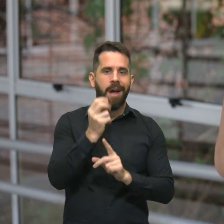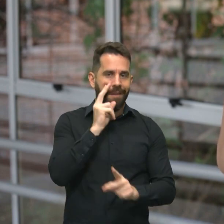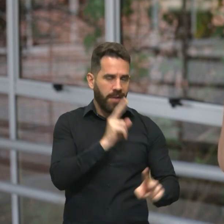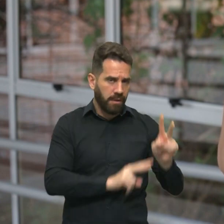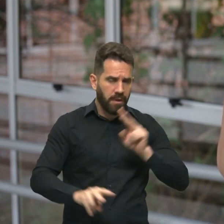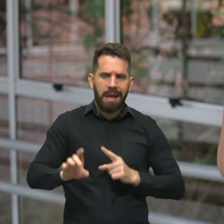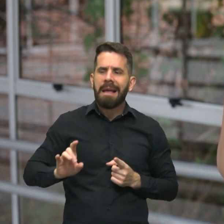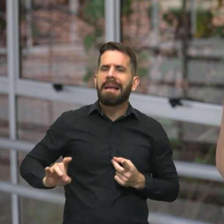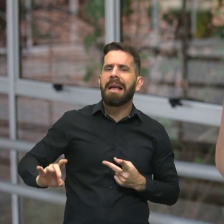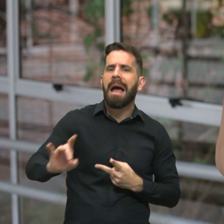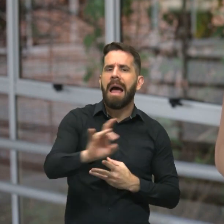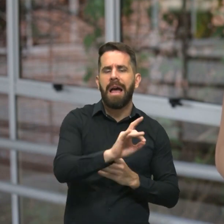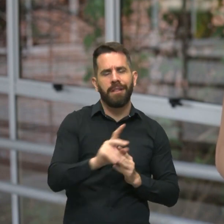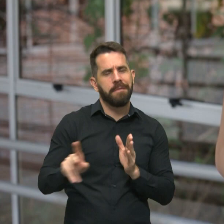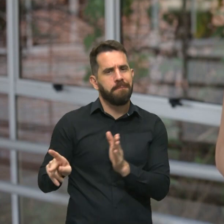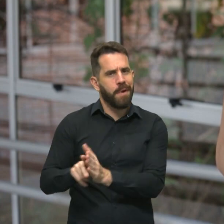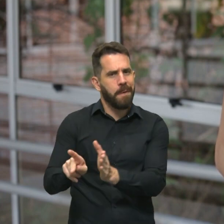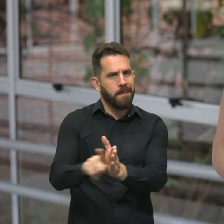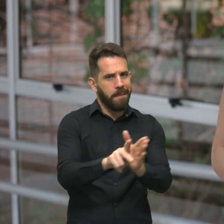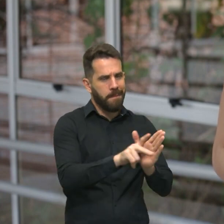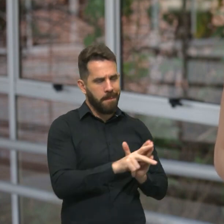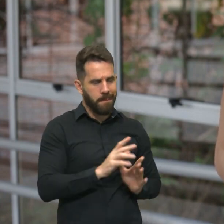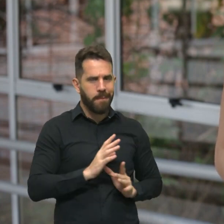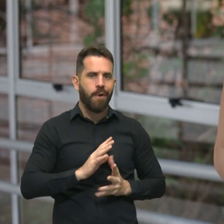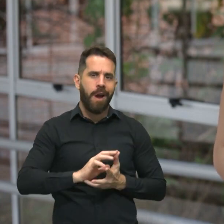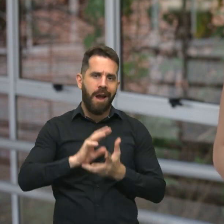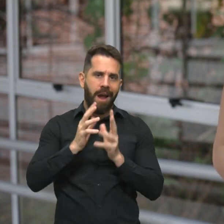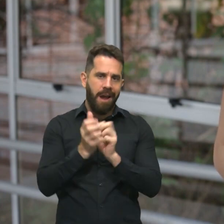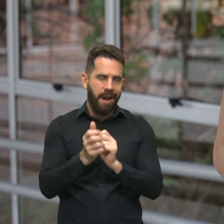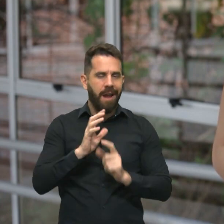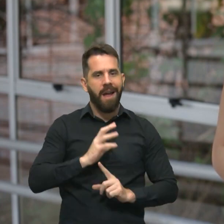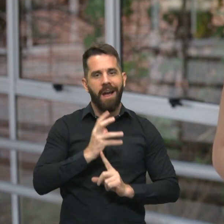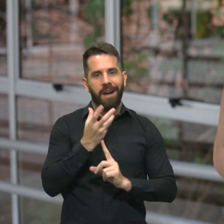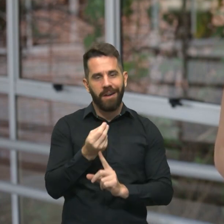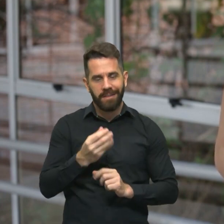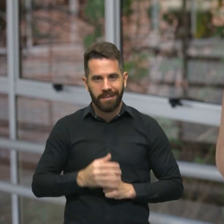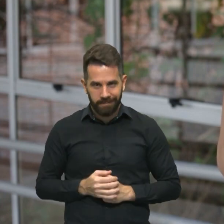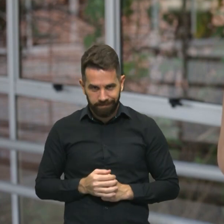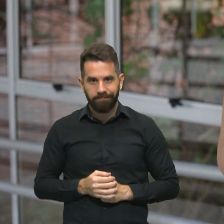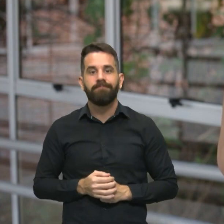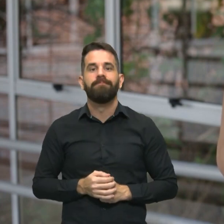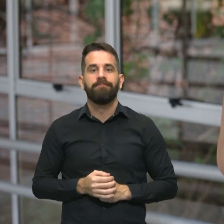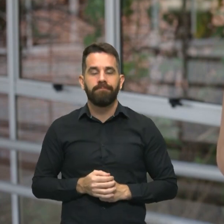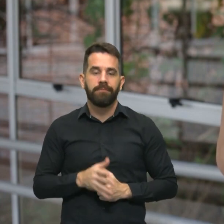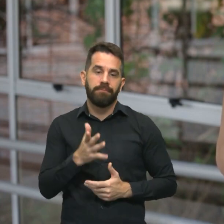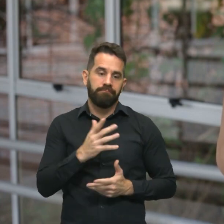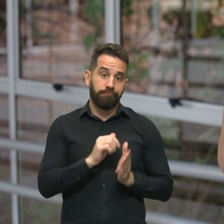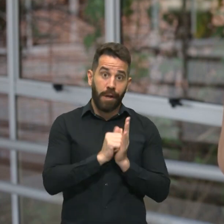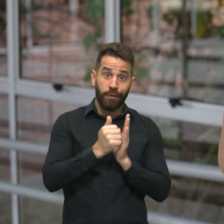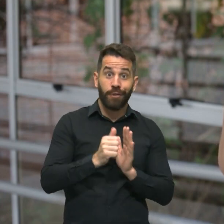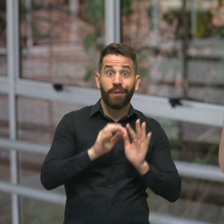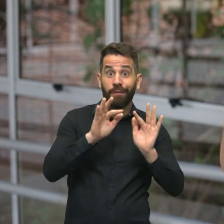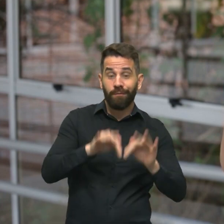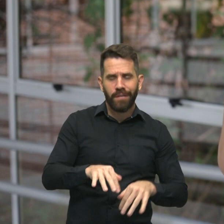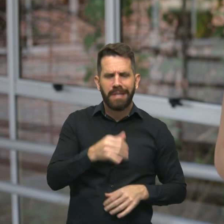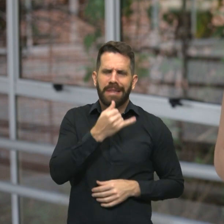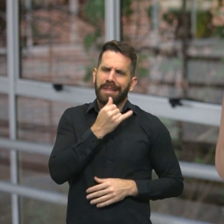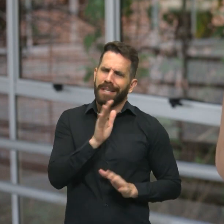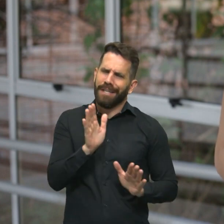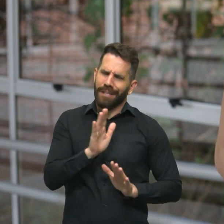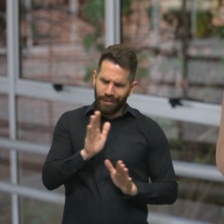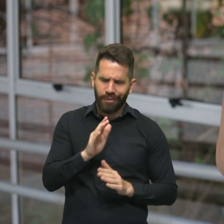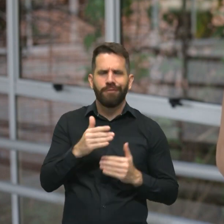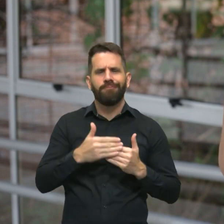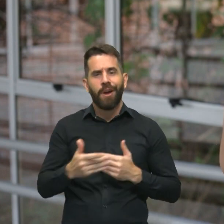compor esse panorama. Não deixe de conferir. A agenda de hoje está no fim, mas não fica triste não. Logo mais eu volto com mais